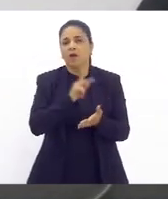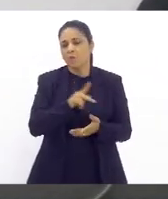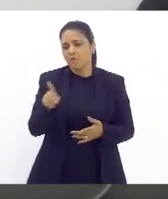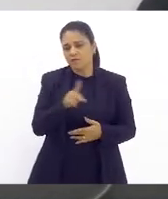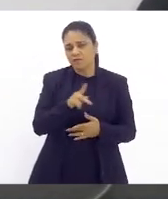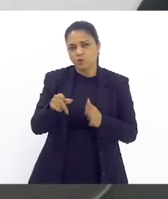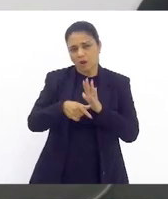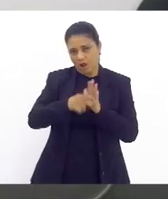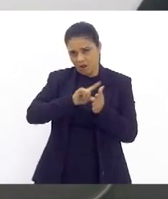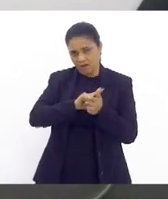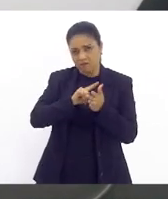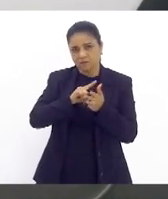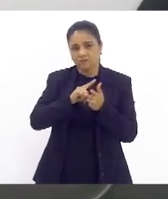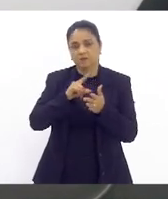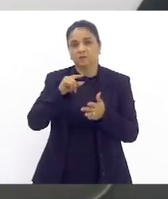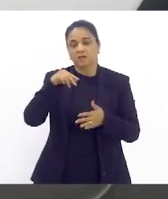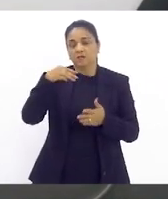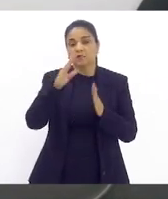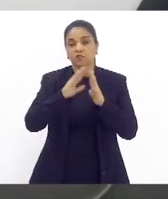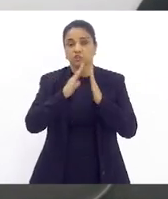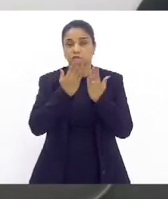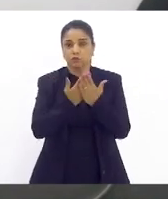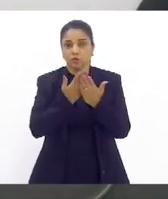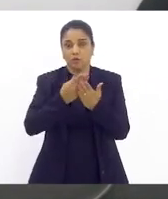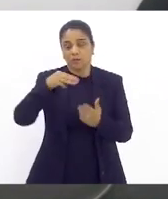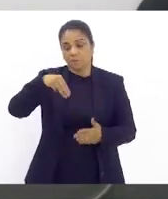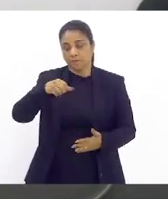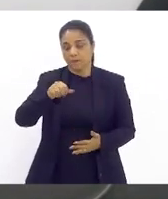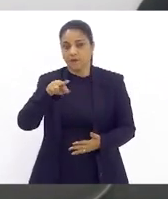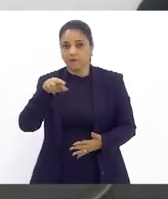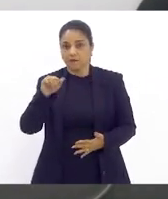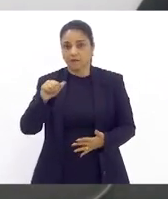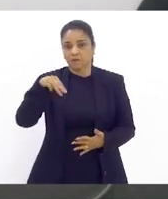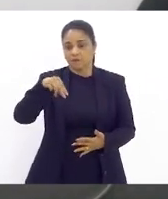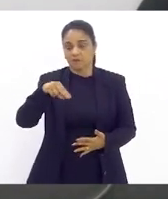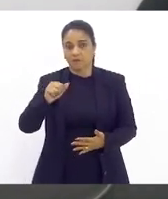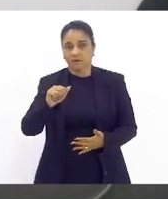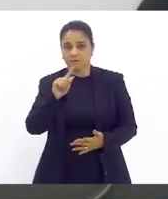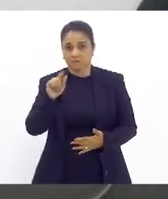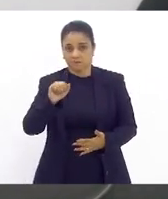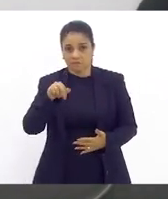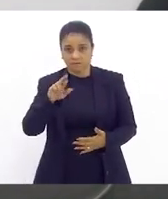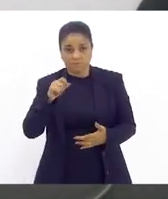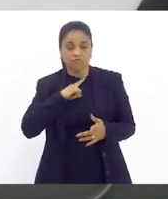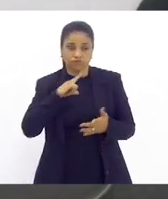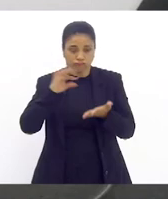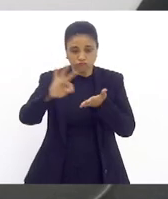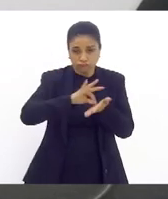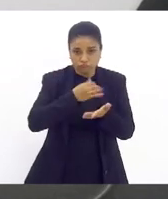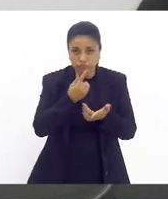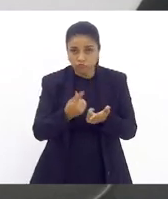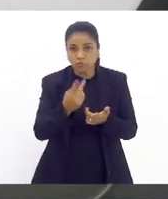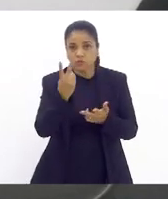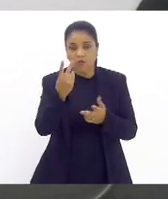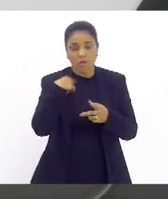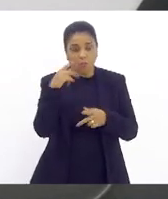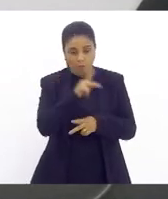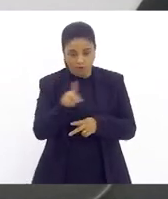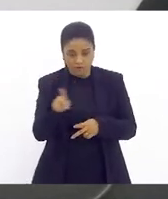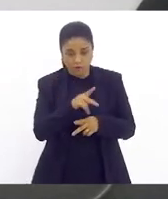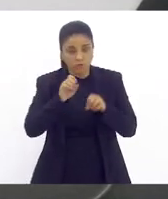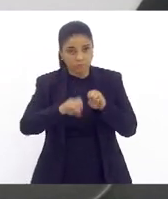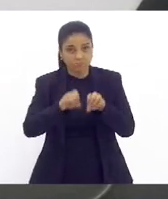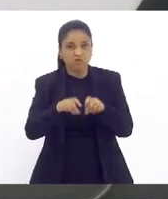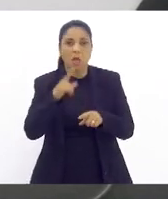falando a escola é Maria Nazaré foi escola onde tive duas matrículas ali e na época em quelecionava já era uma já estava extremamente